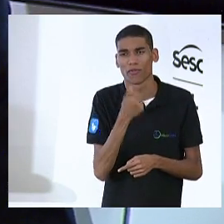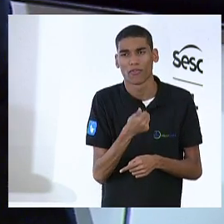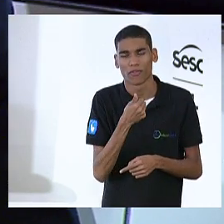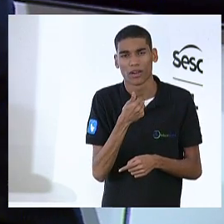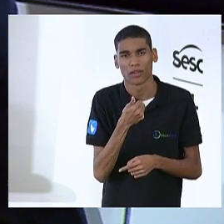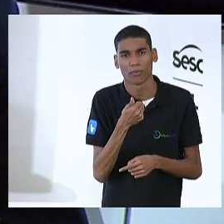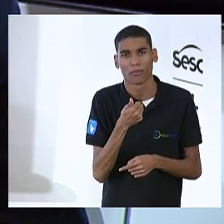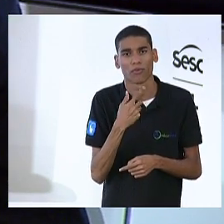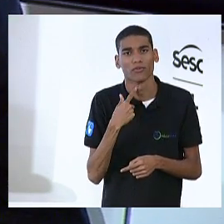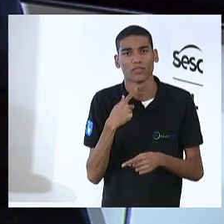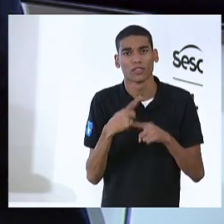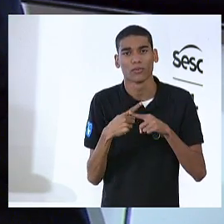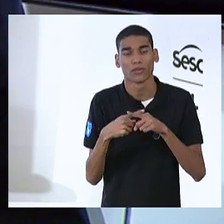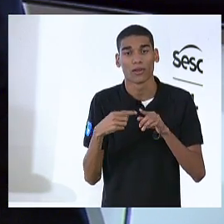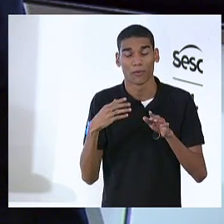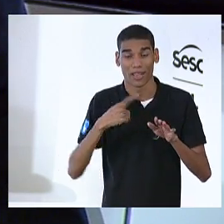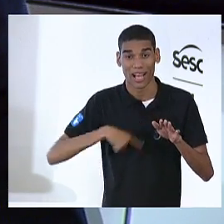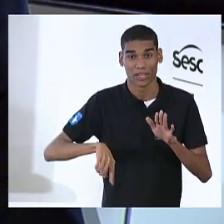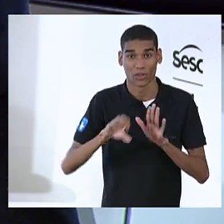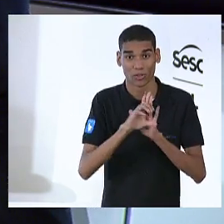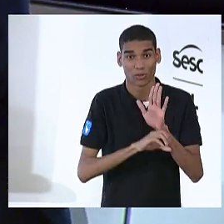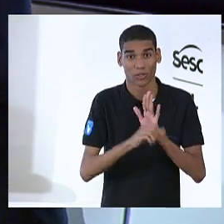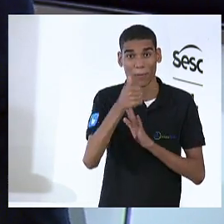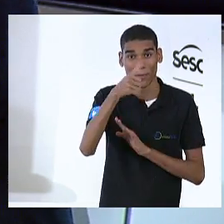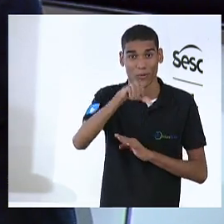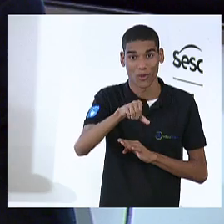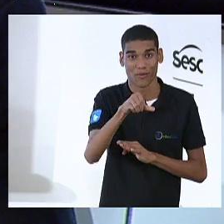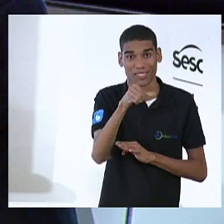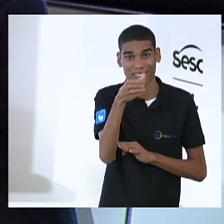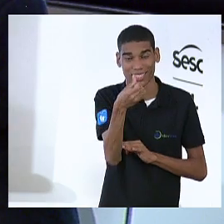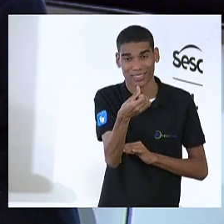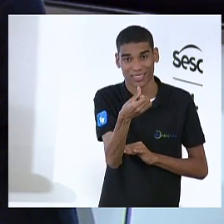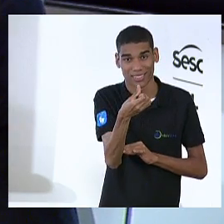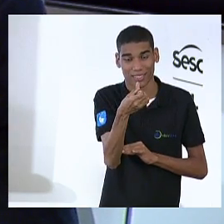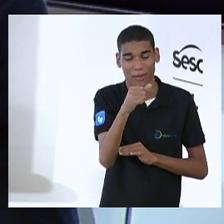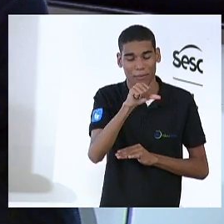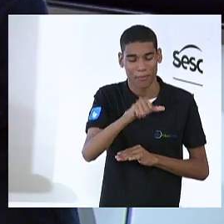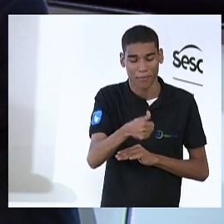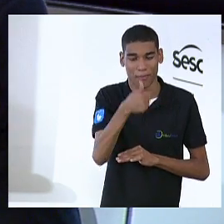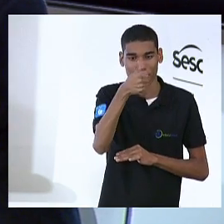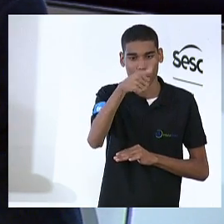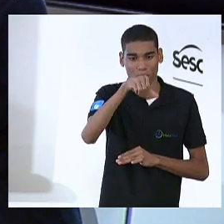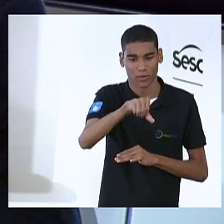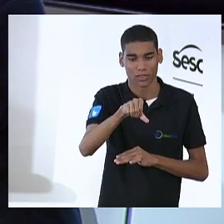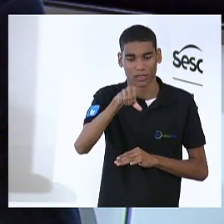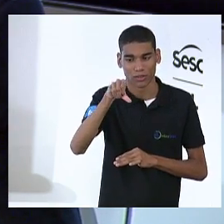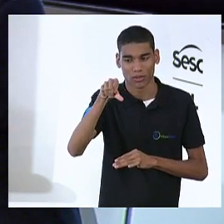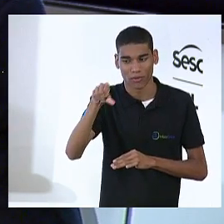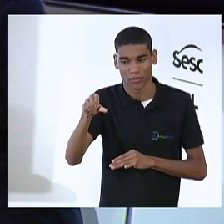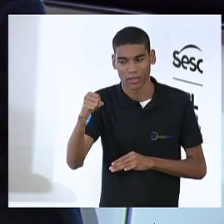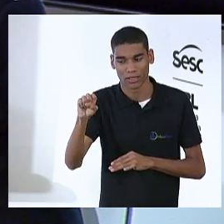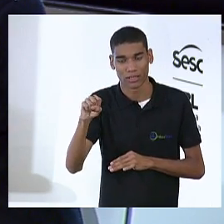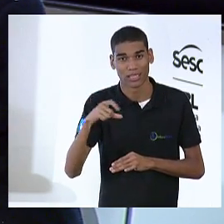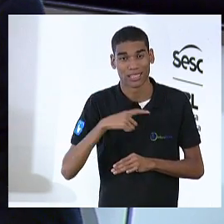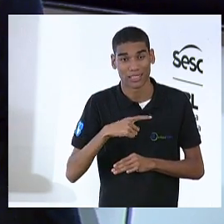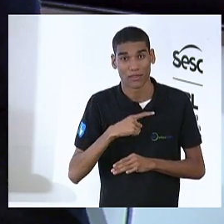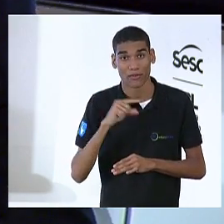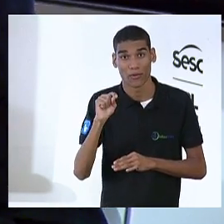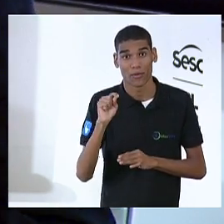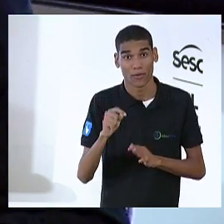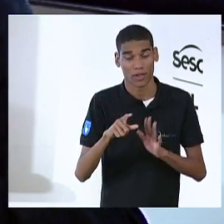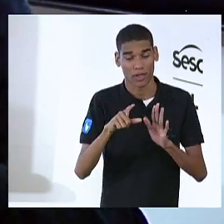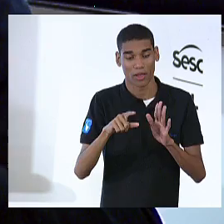de 1946 teve a vergonha de proibir o voto do analfabeto.